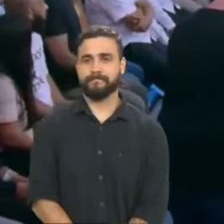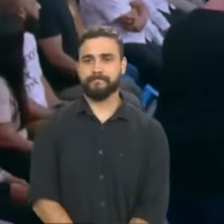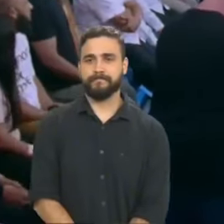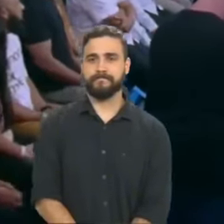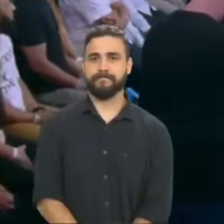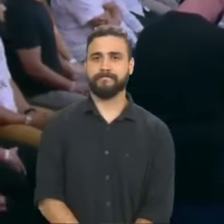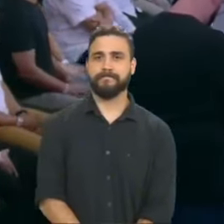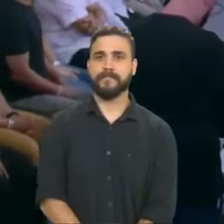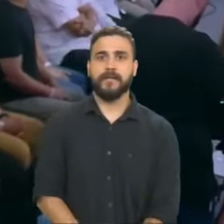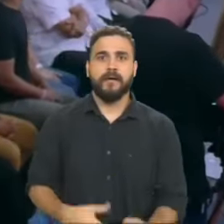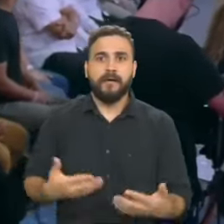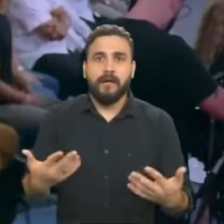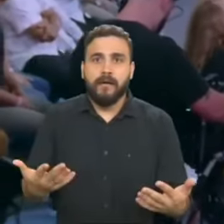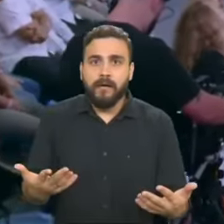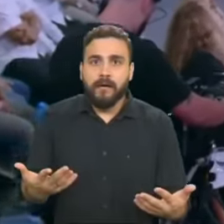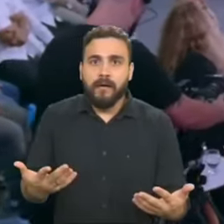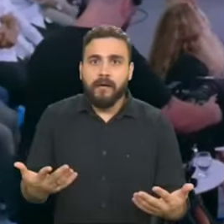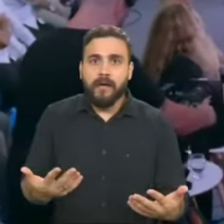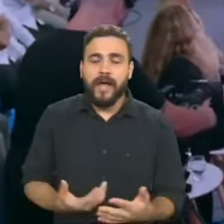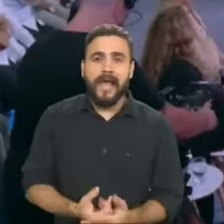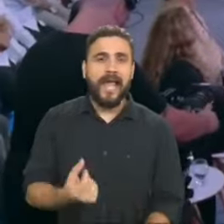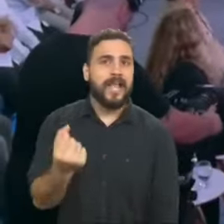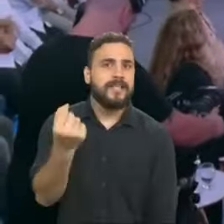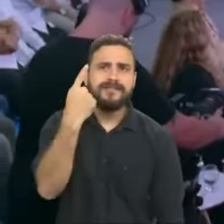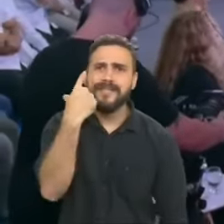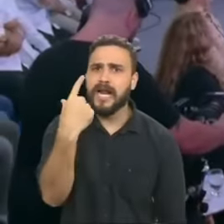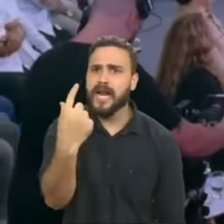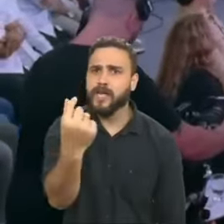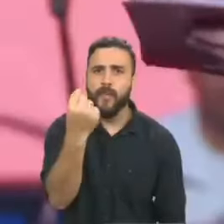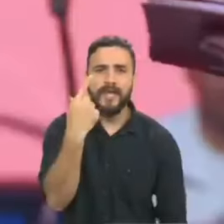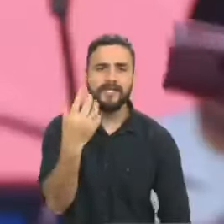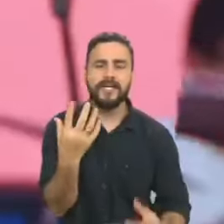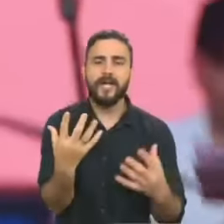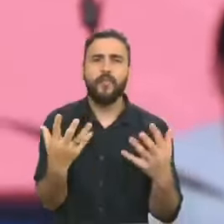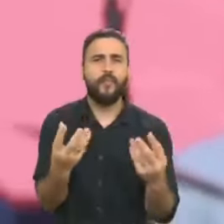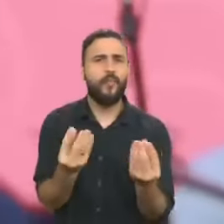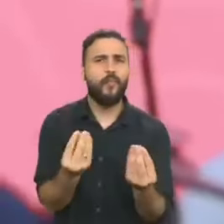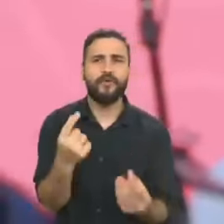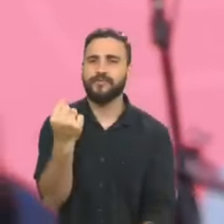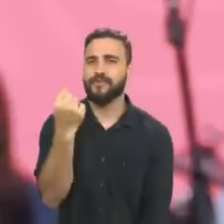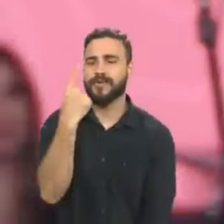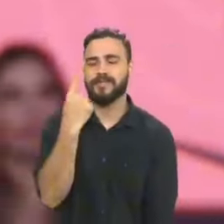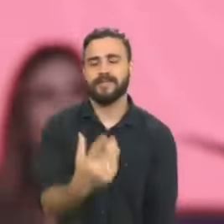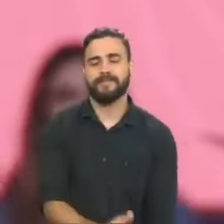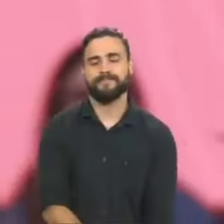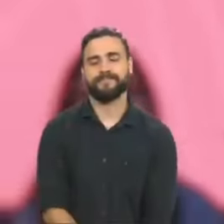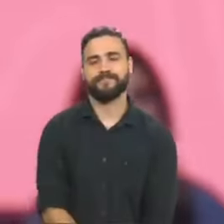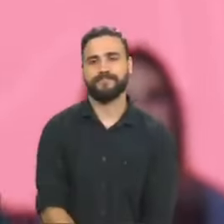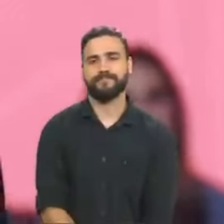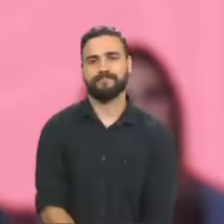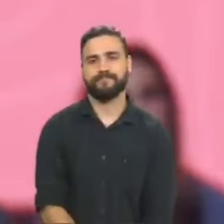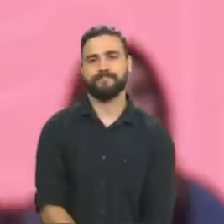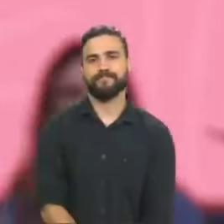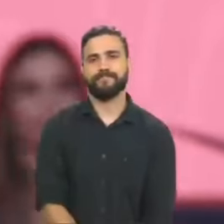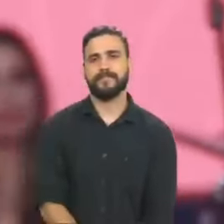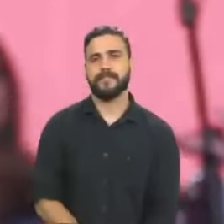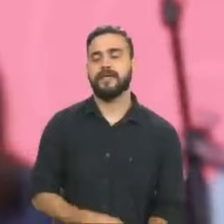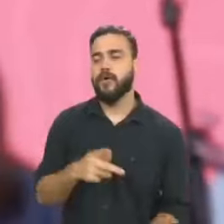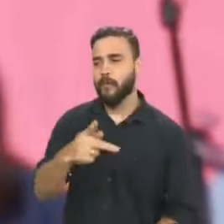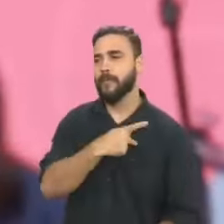Cara, não deixa de aplaudir. A gente respeita, aí eu queria que o pastor Davi falasse aqui, como teólogo também que